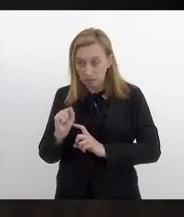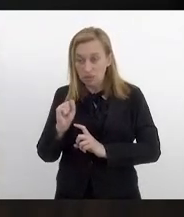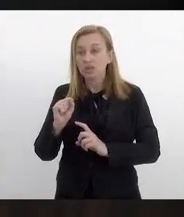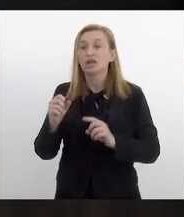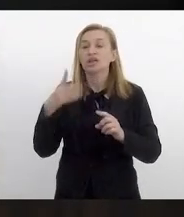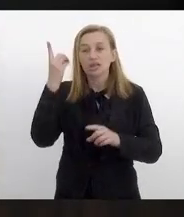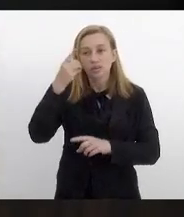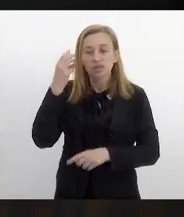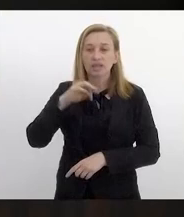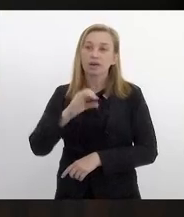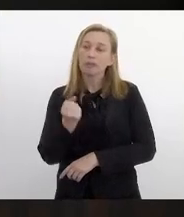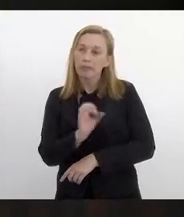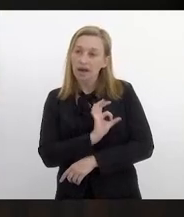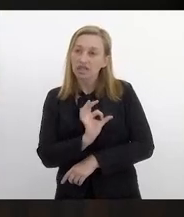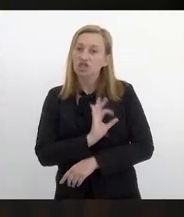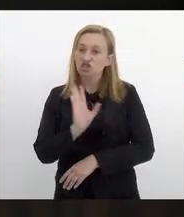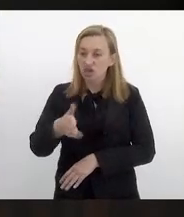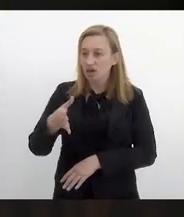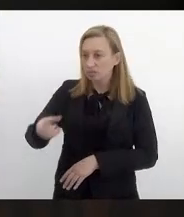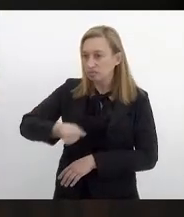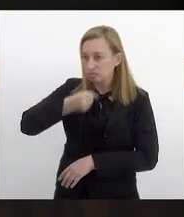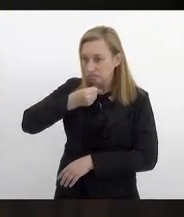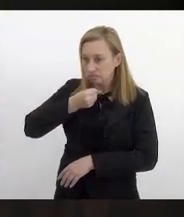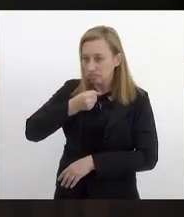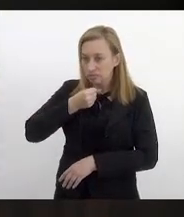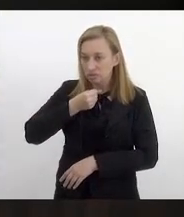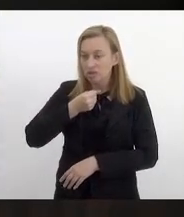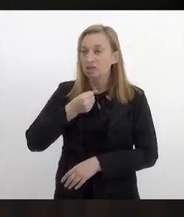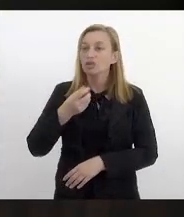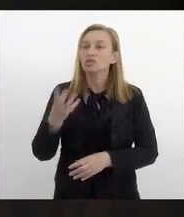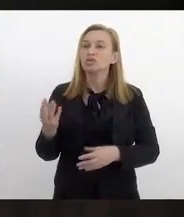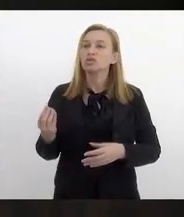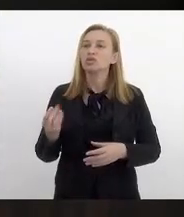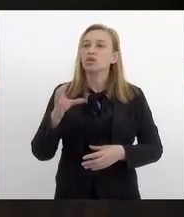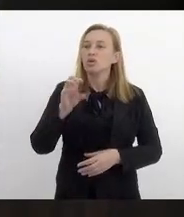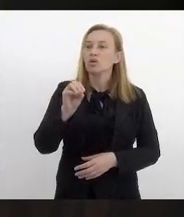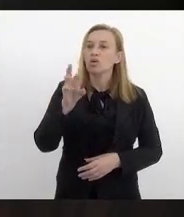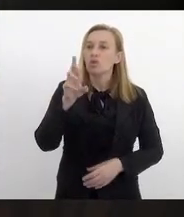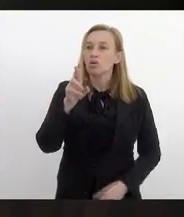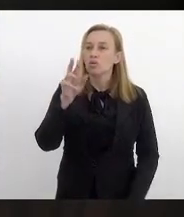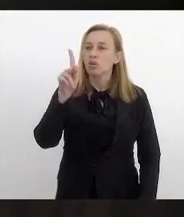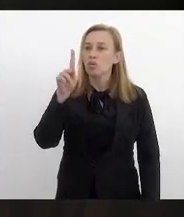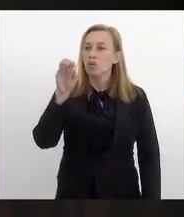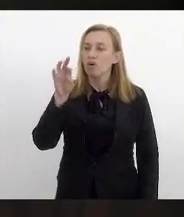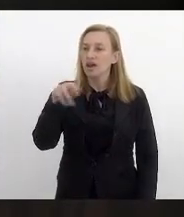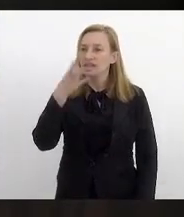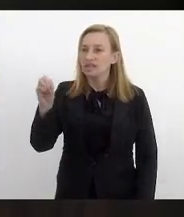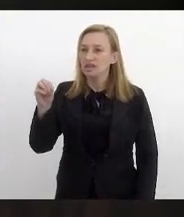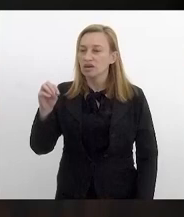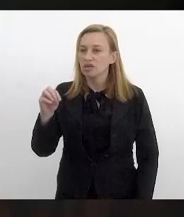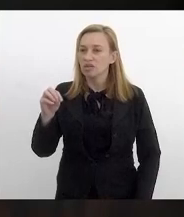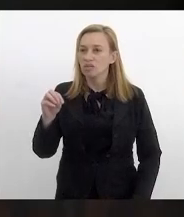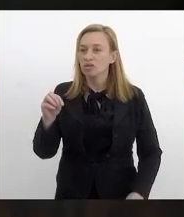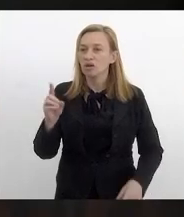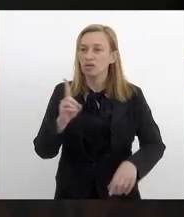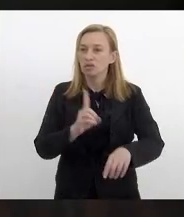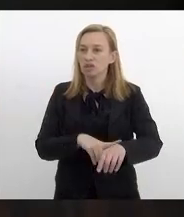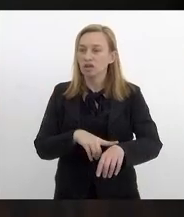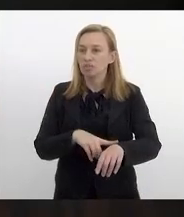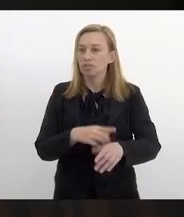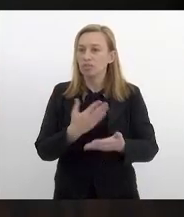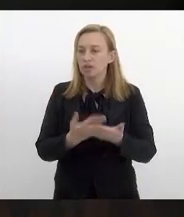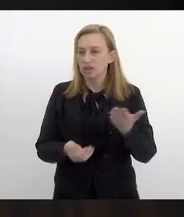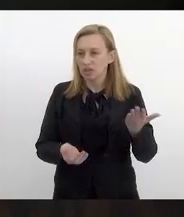ali, que é questão de incorporação ao vencimento. Uma coisa é o sujeito ter um benefício e